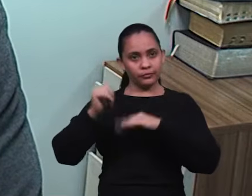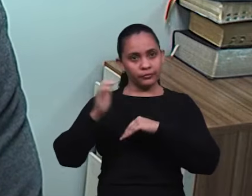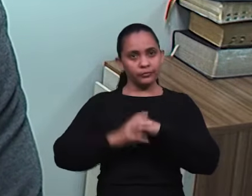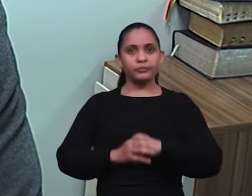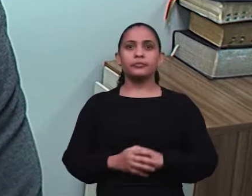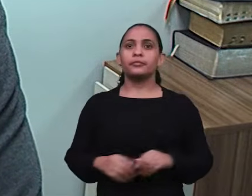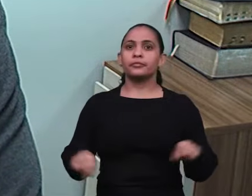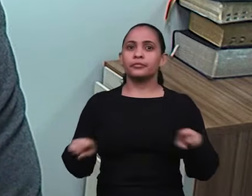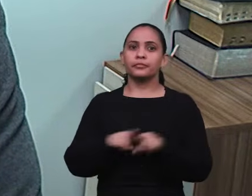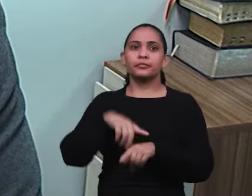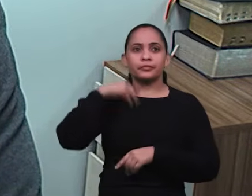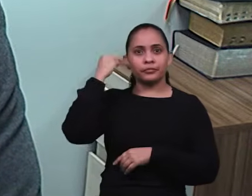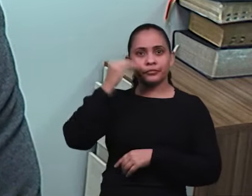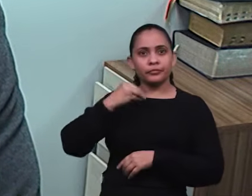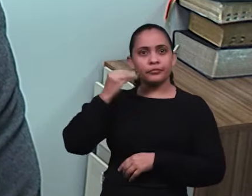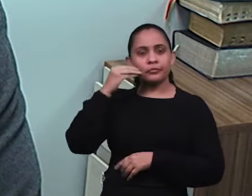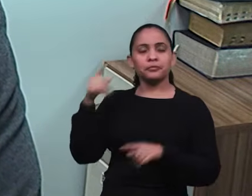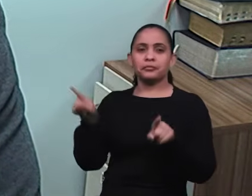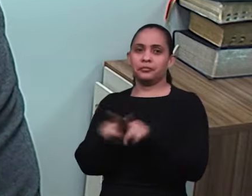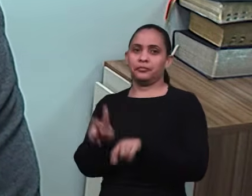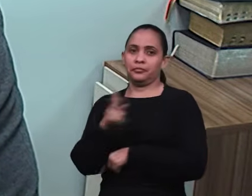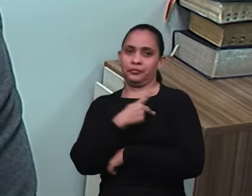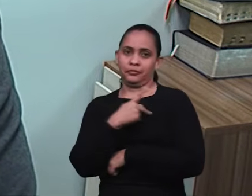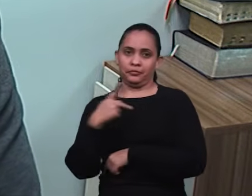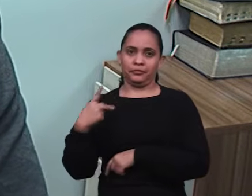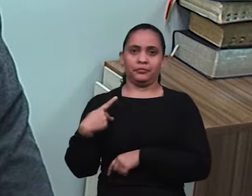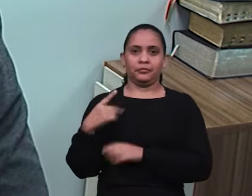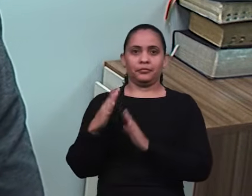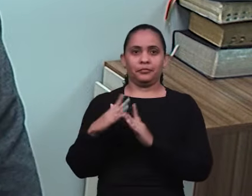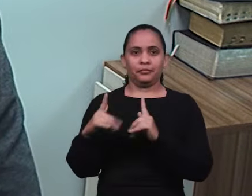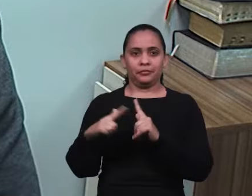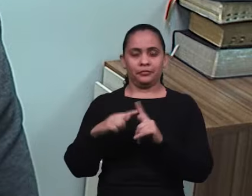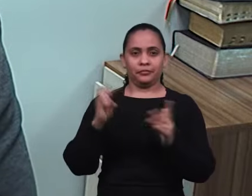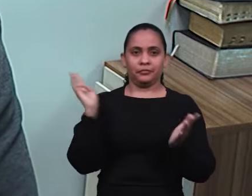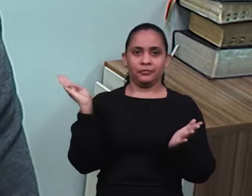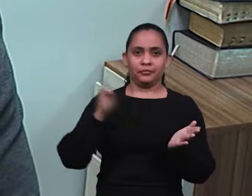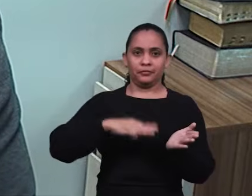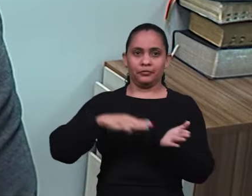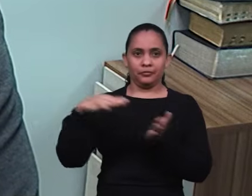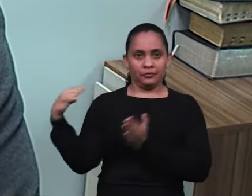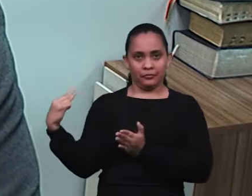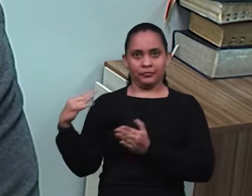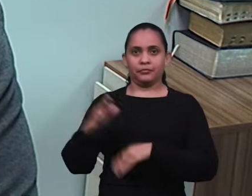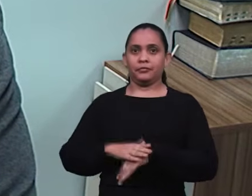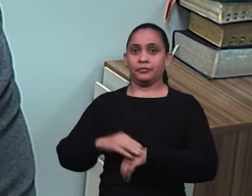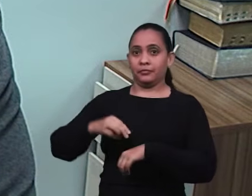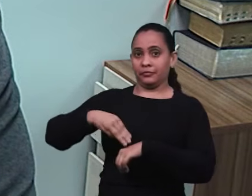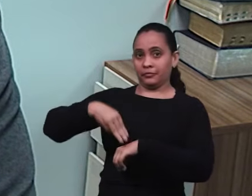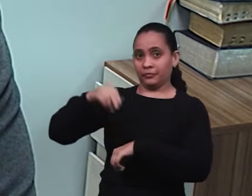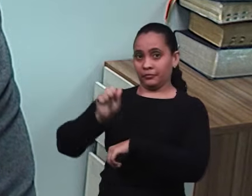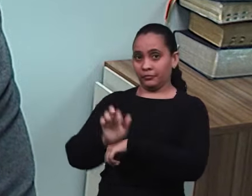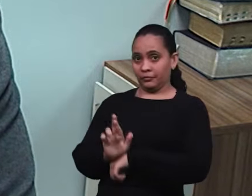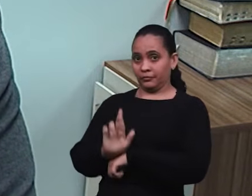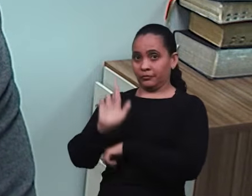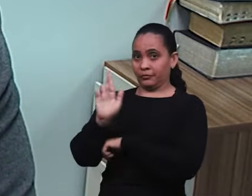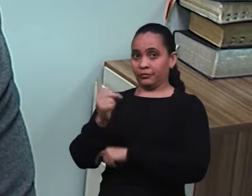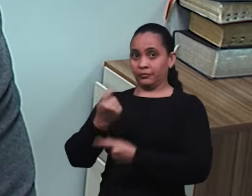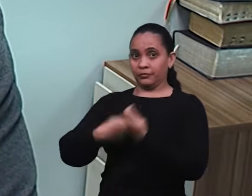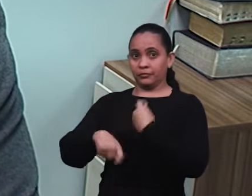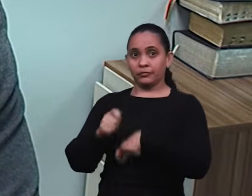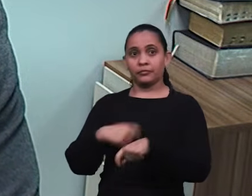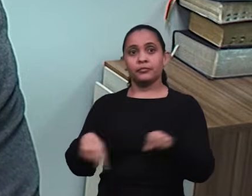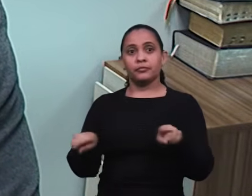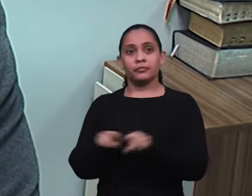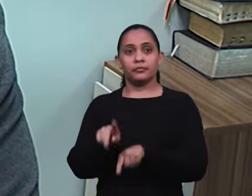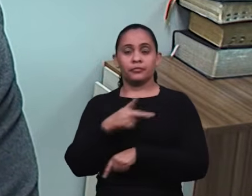especialistas, com grande experiência, que também são pastores da Igreja Cristã Maranata, mestre em finanças e doutorando em economia,